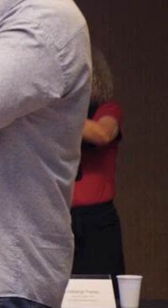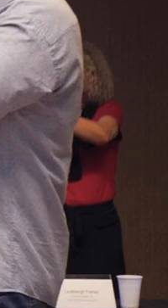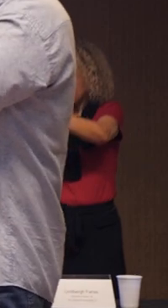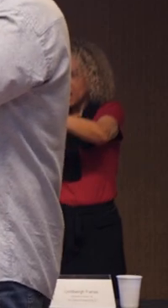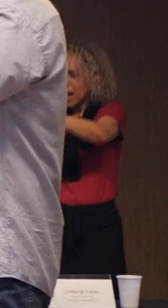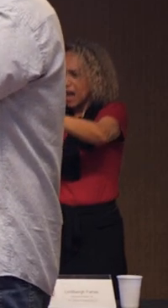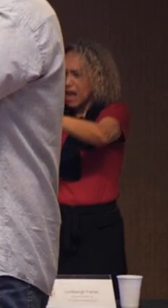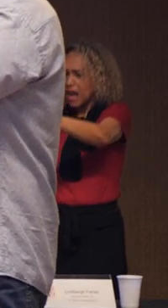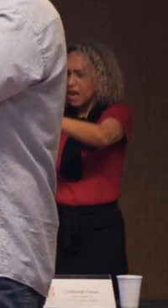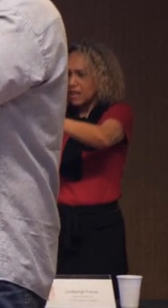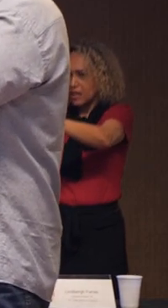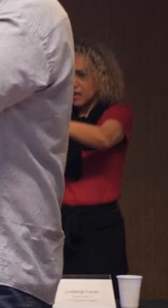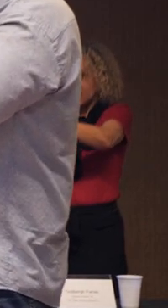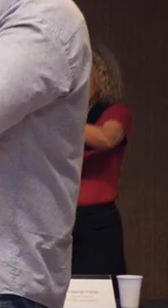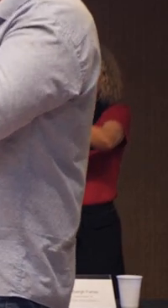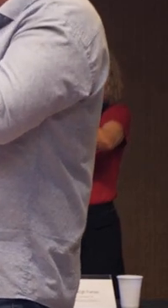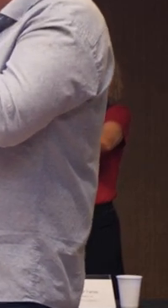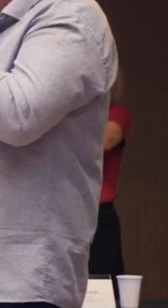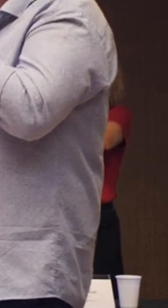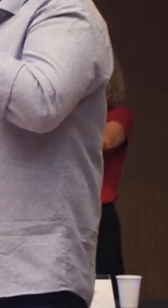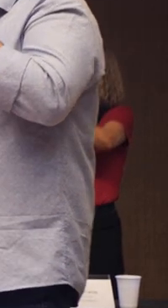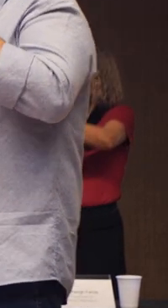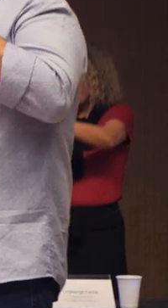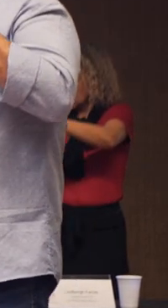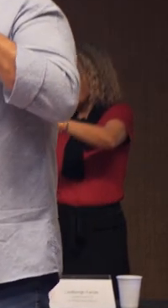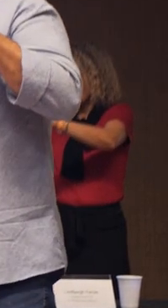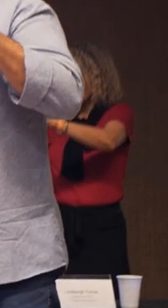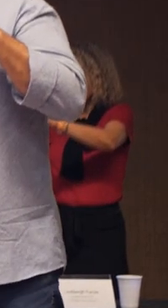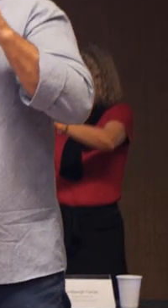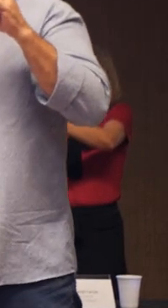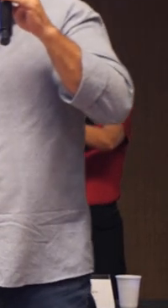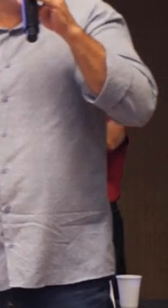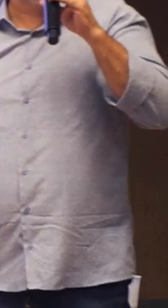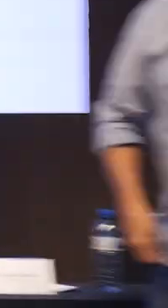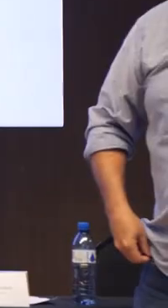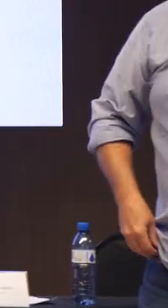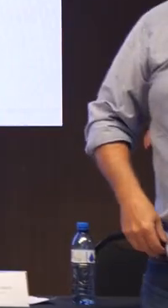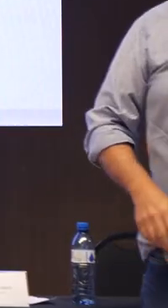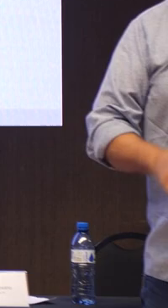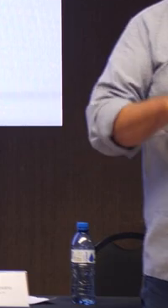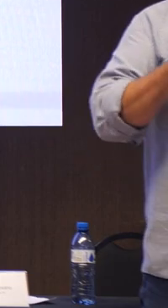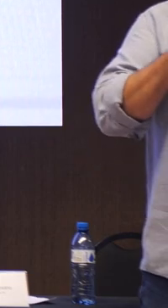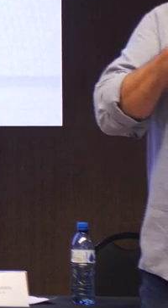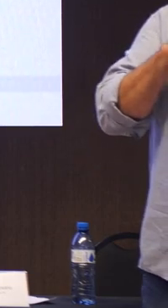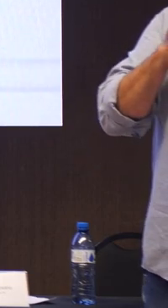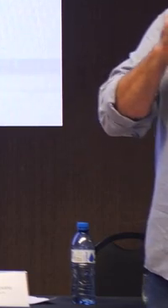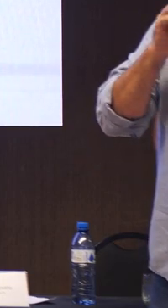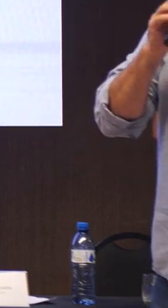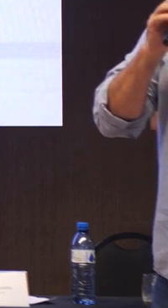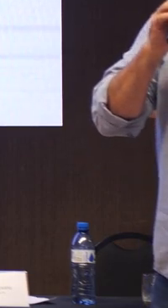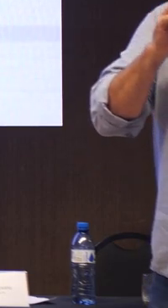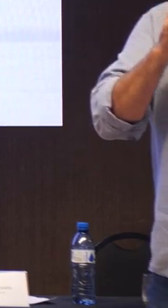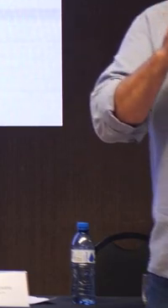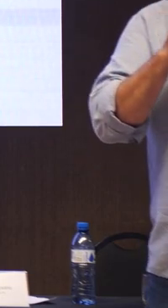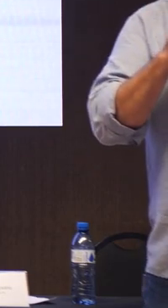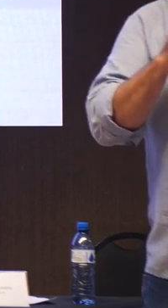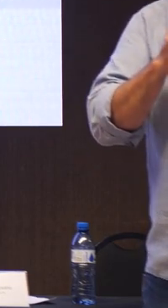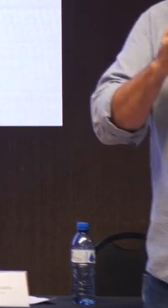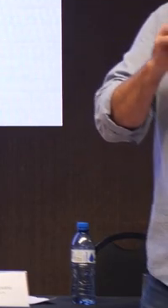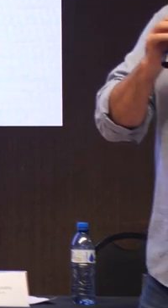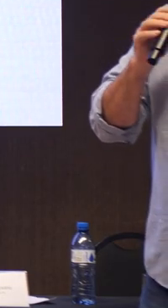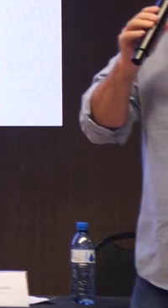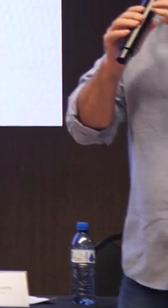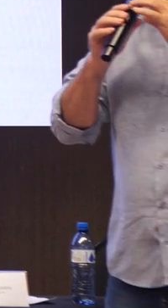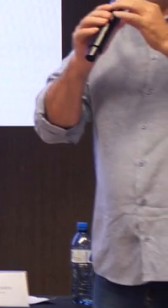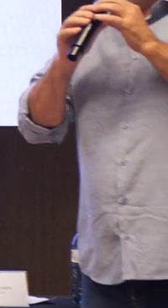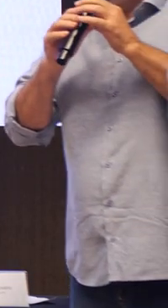e foram para o norte para fazer o desmatamento, enfim, criou-se uma cultura muito complicada, muito difícil. Nós temos que